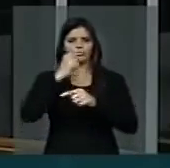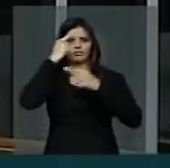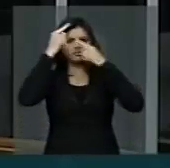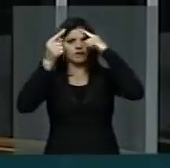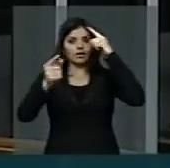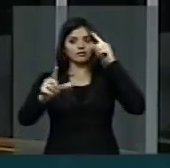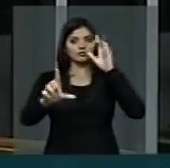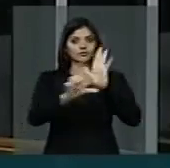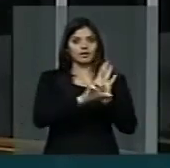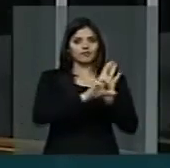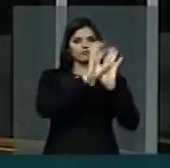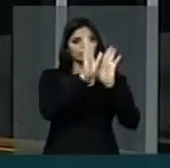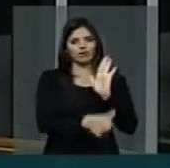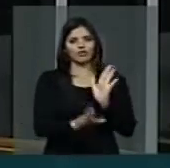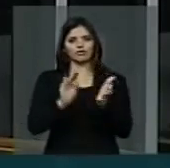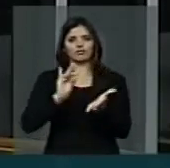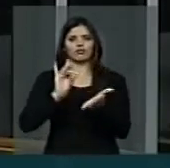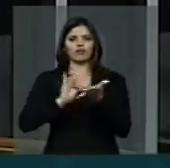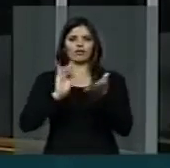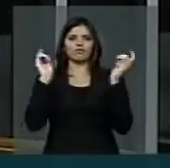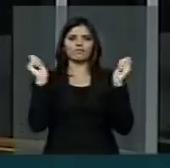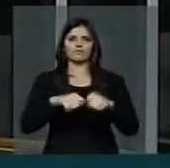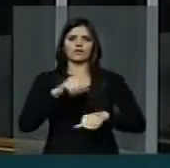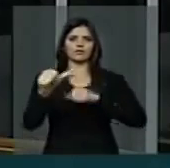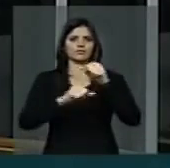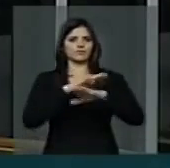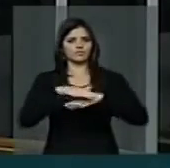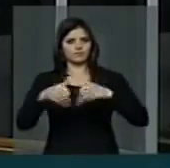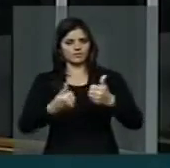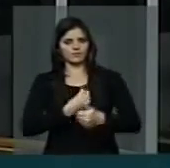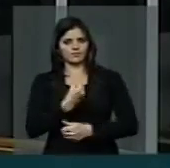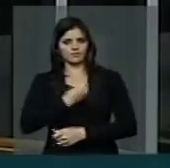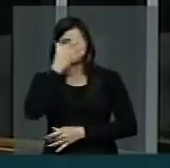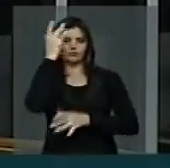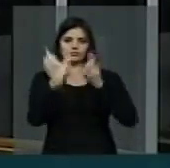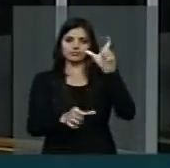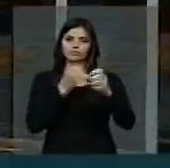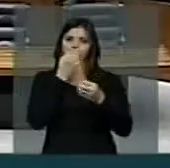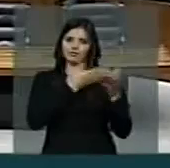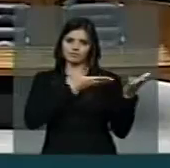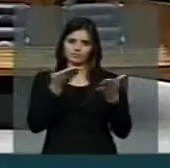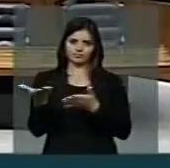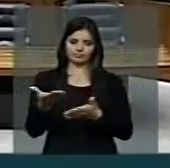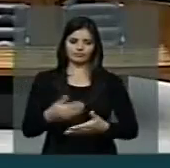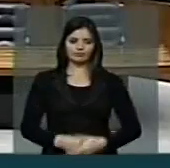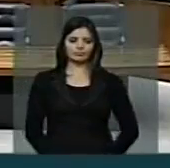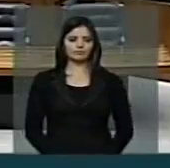ideias em leis capazes de melhorar a vida das pessoas. Muito obrigado, sejam todos bem-vindos.